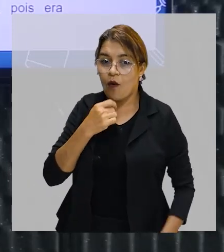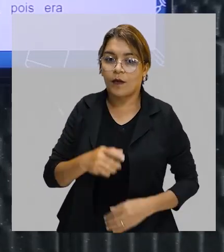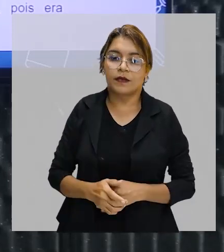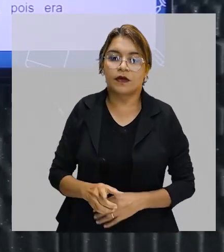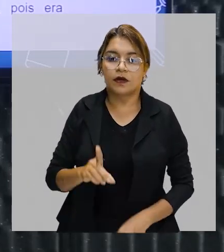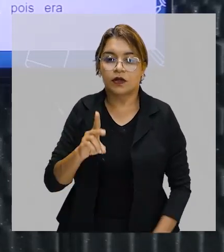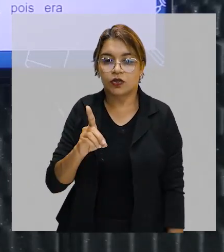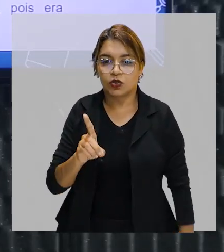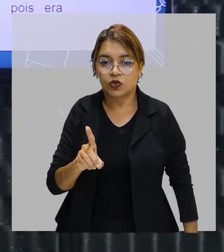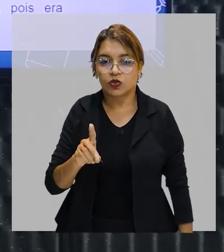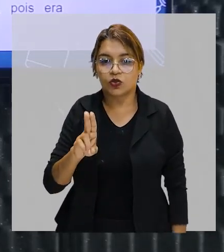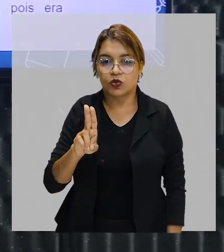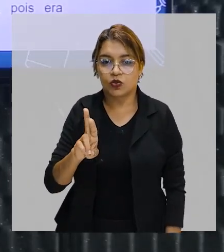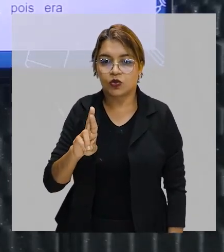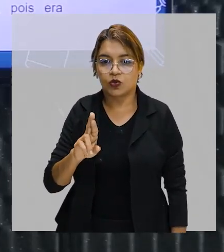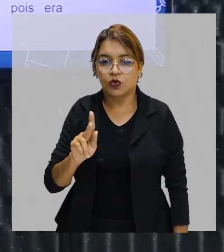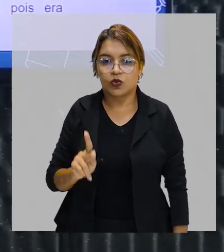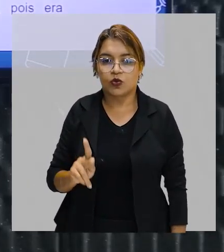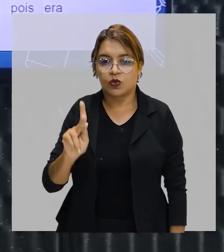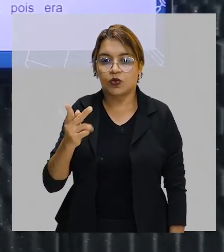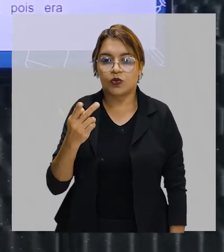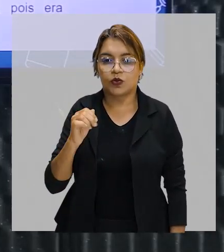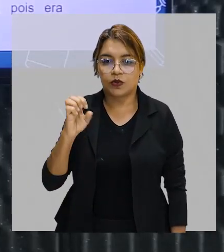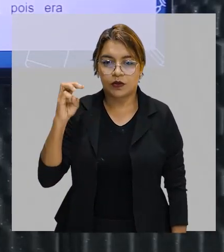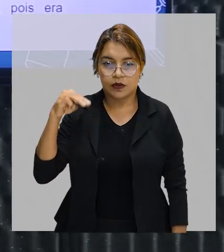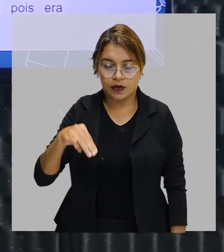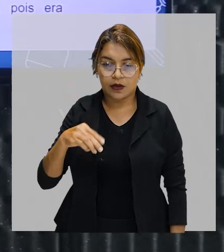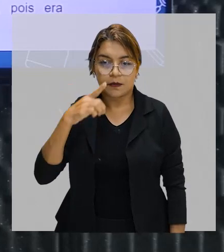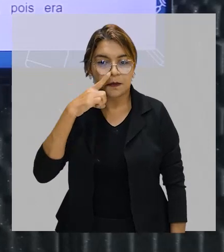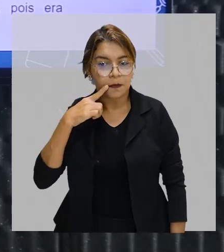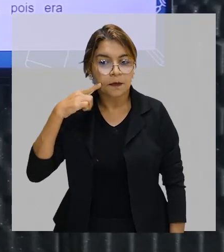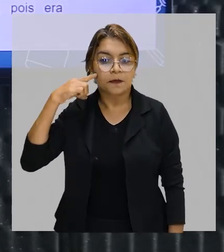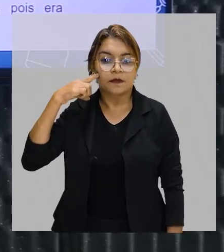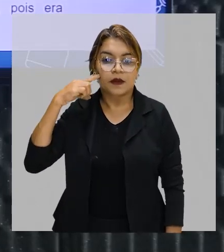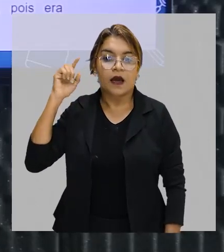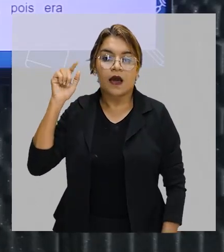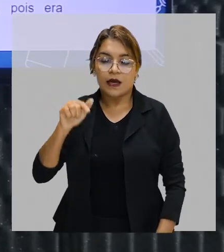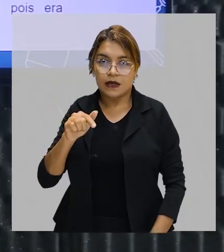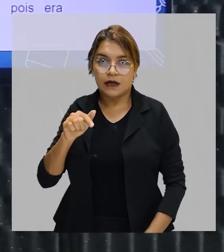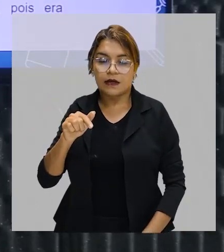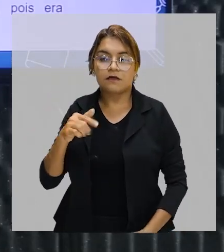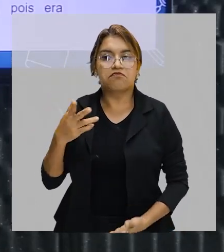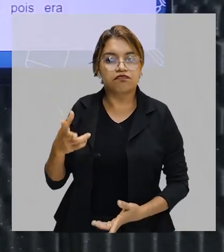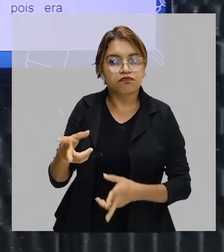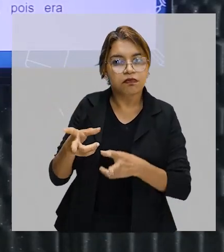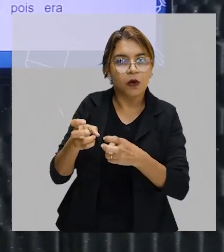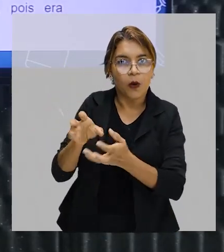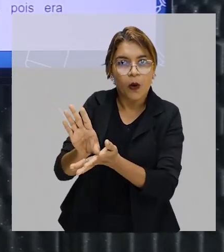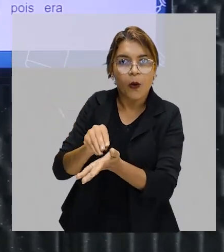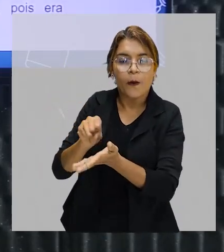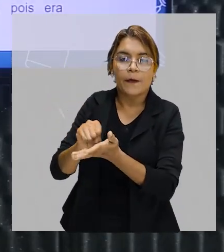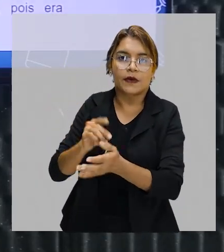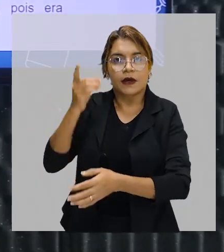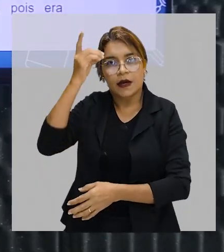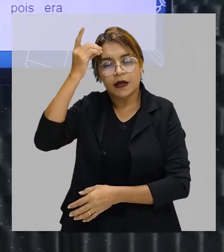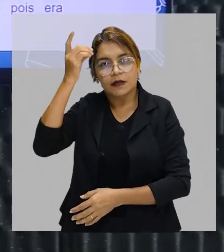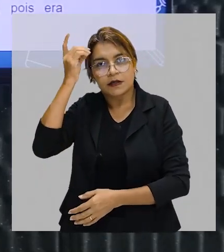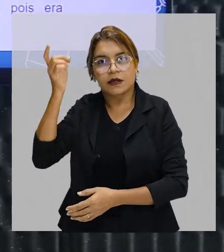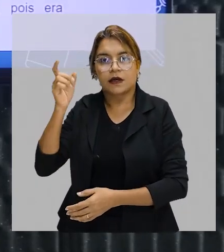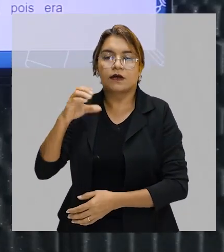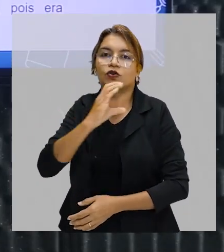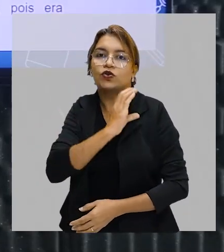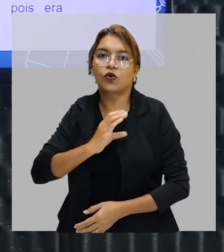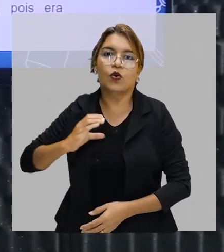Então, o Durkheim, ele é um seguidor das ideias de Comte. Ele é um cara influenciado pela filosofia positivista,